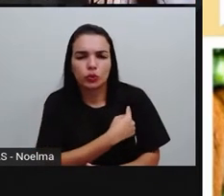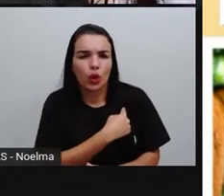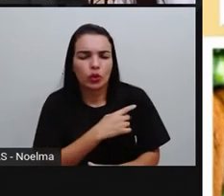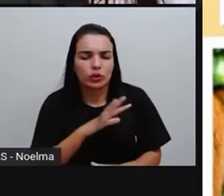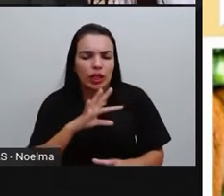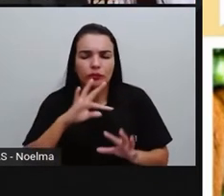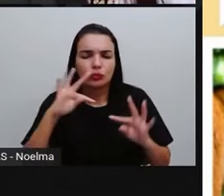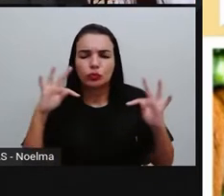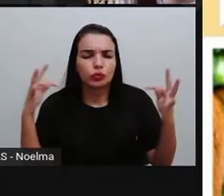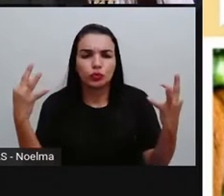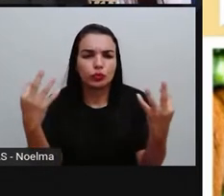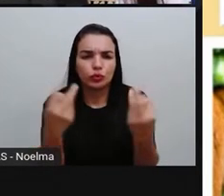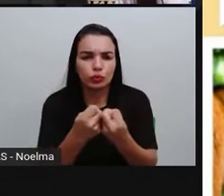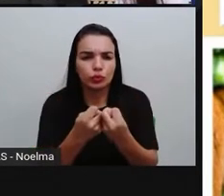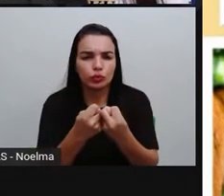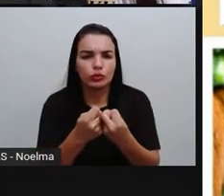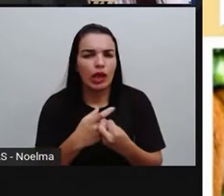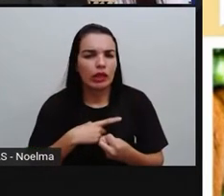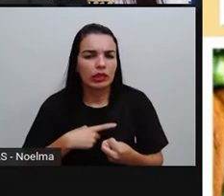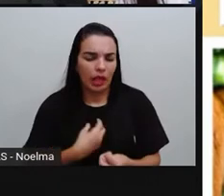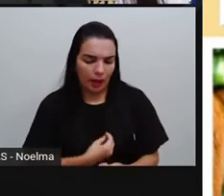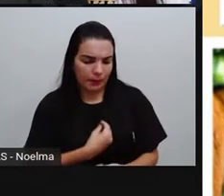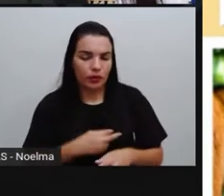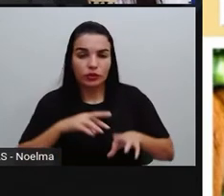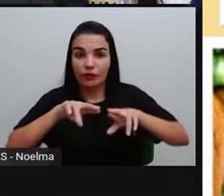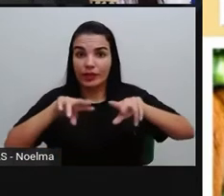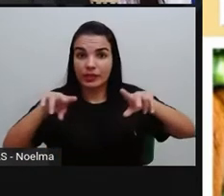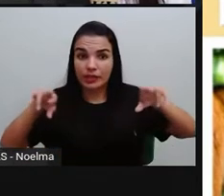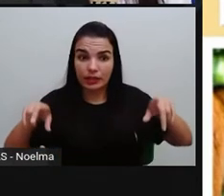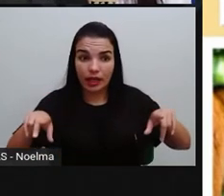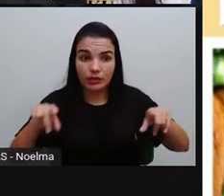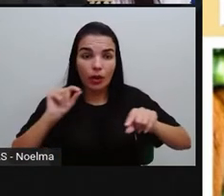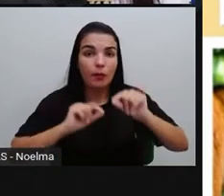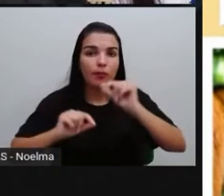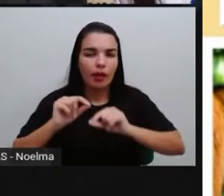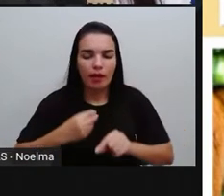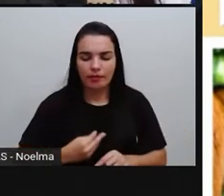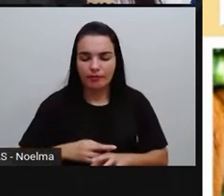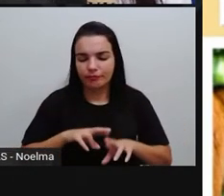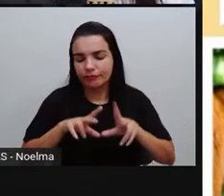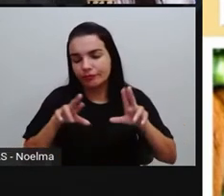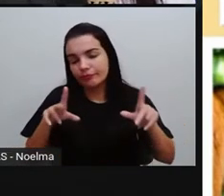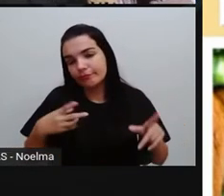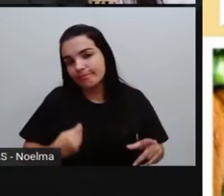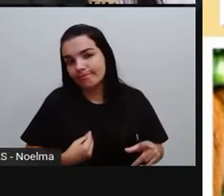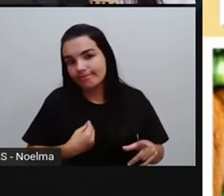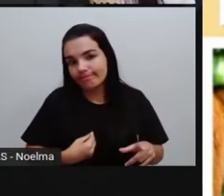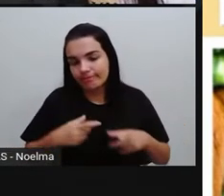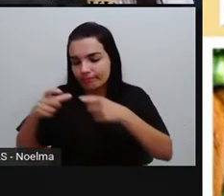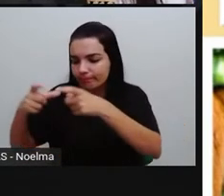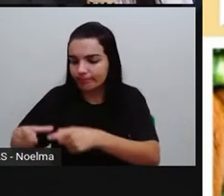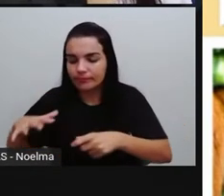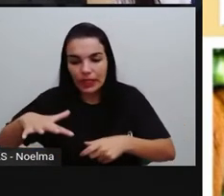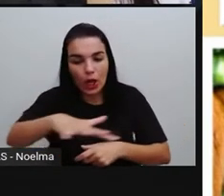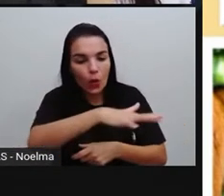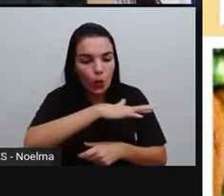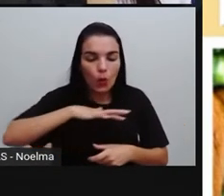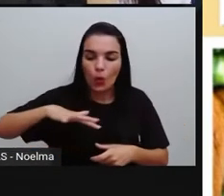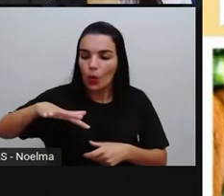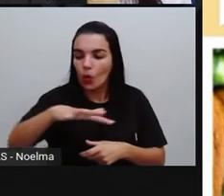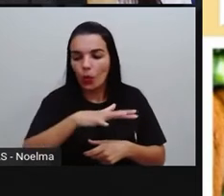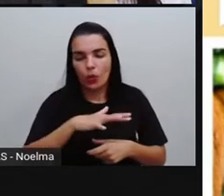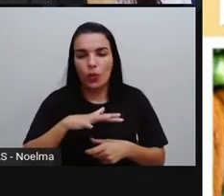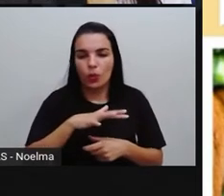aqui em tudo, né? Em tudo nós temos biodiversidade. A biodiversidade é a diversidade de vida, né? Dentro de, aí, de um espaço que seria